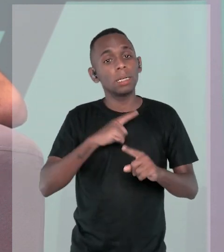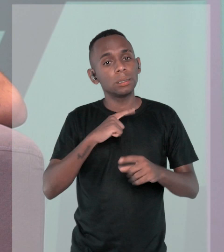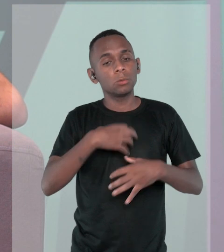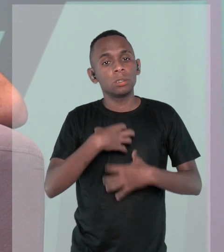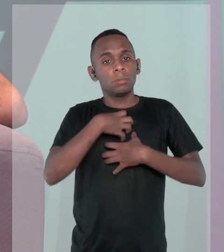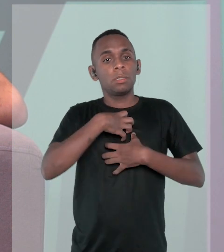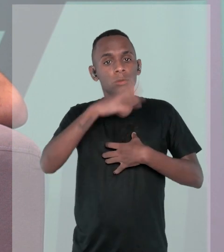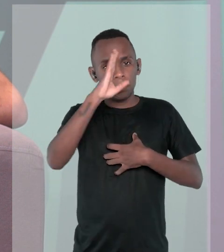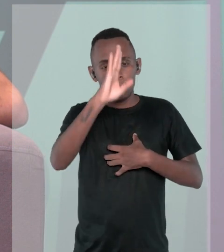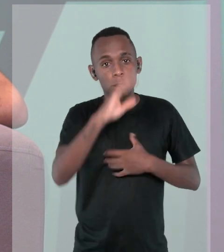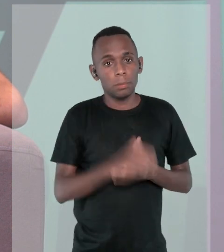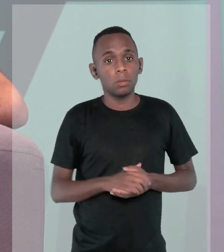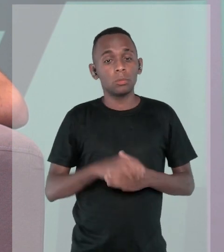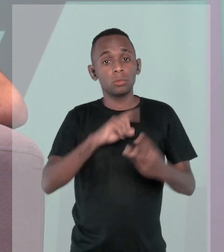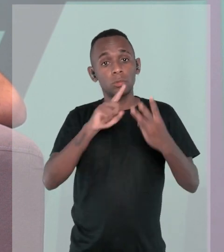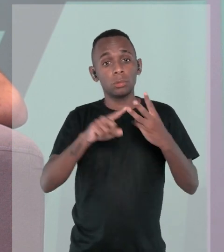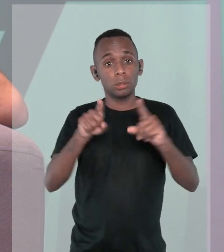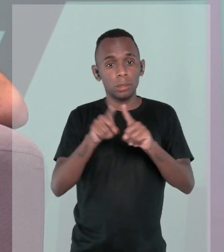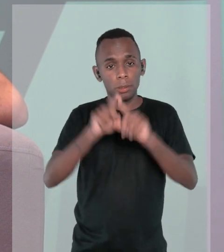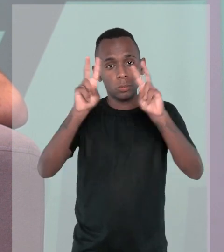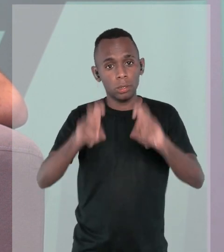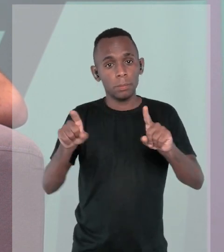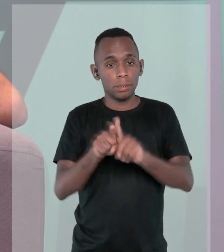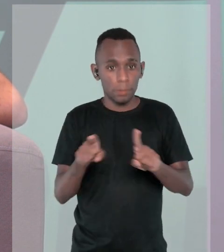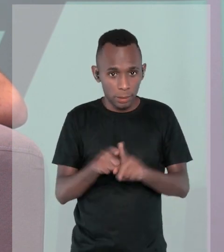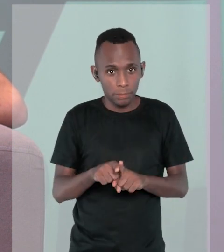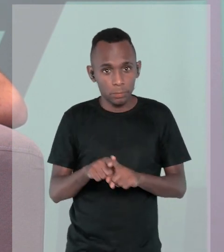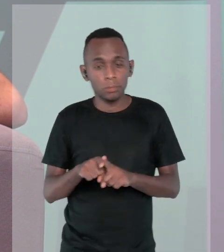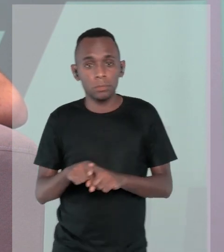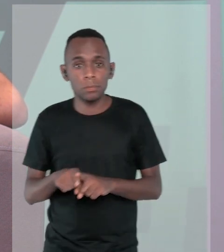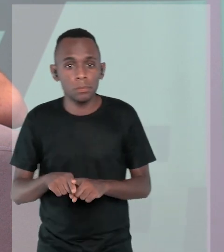sensibilidade maior. E terceiro, tem uma questão aí também que é de